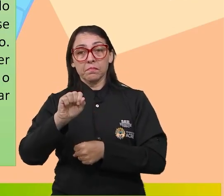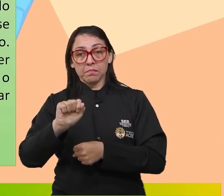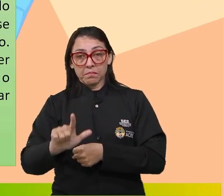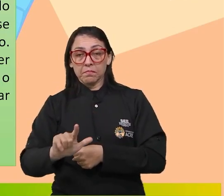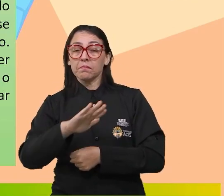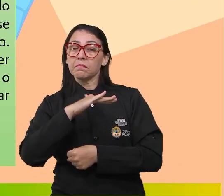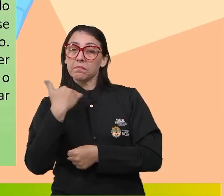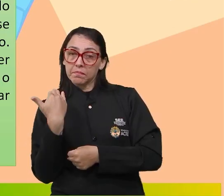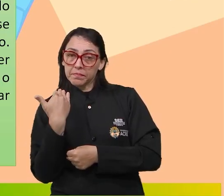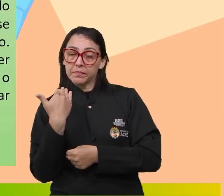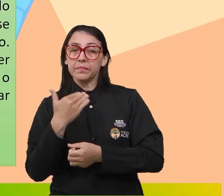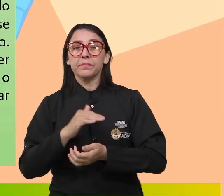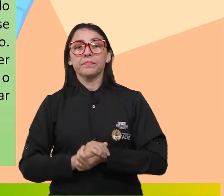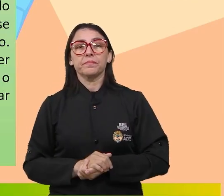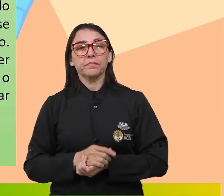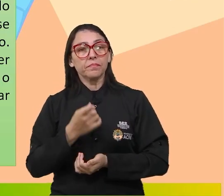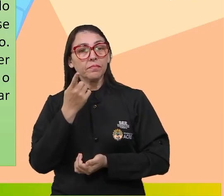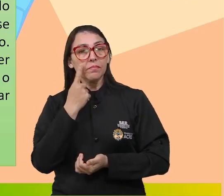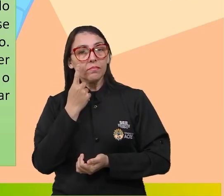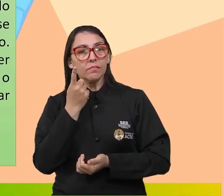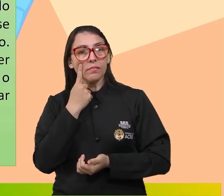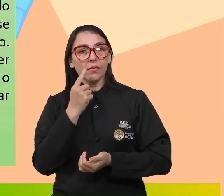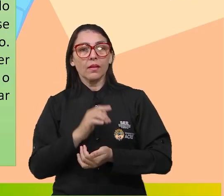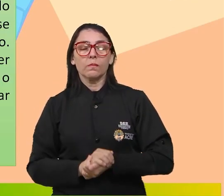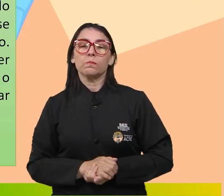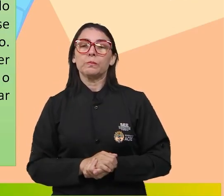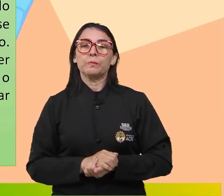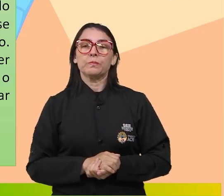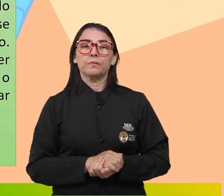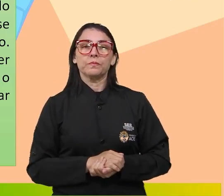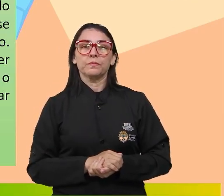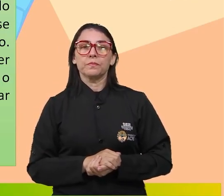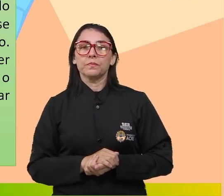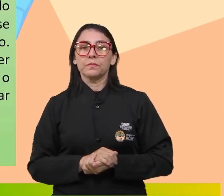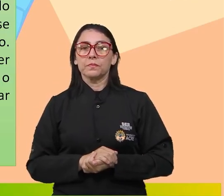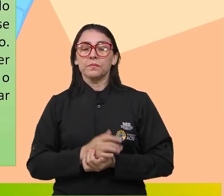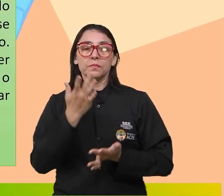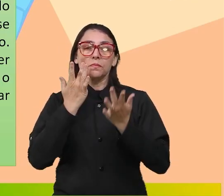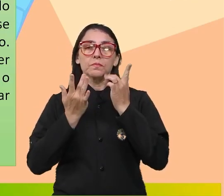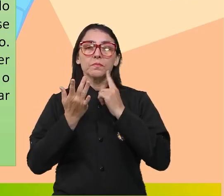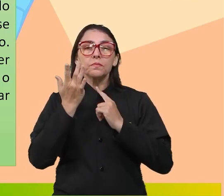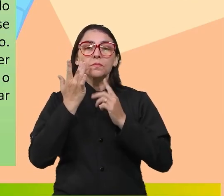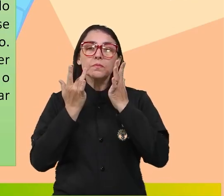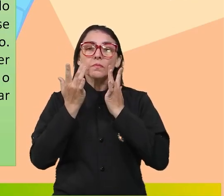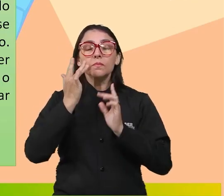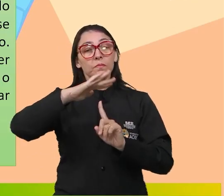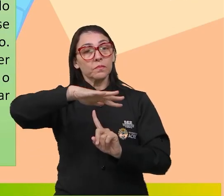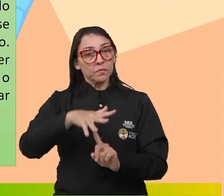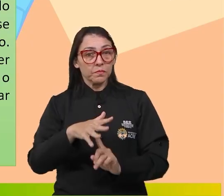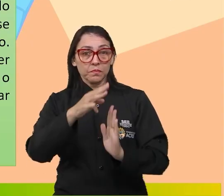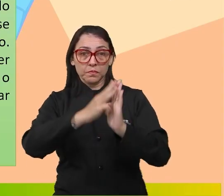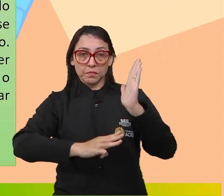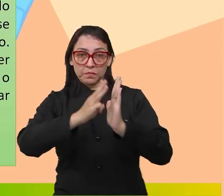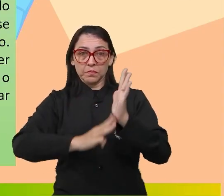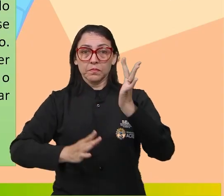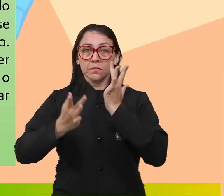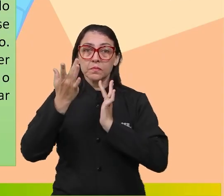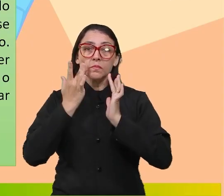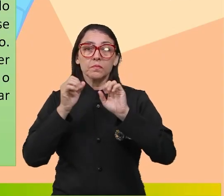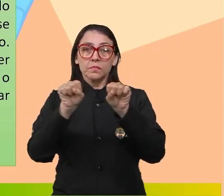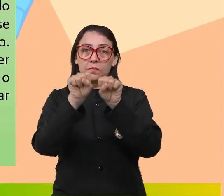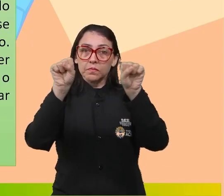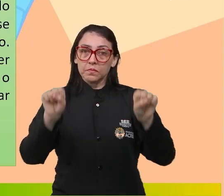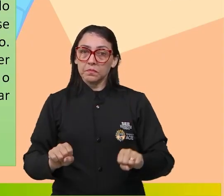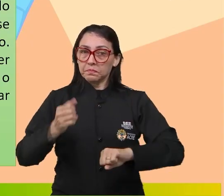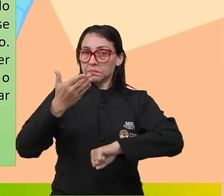Boal faleceu. Observem aí, vamos analisar a questão. Teatro do oprimido é um método teatral